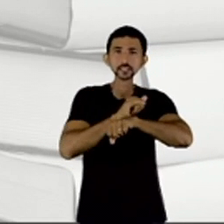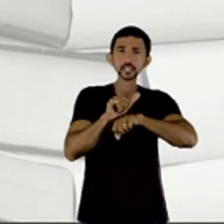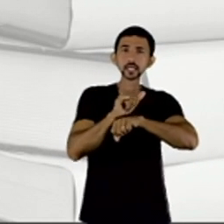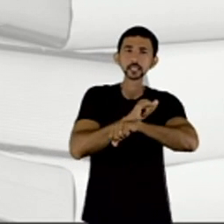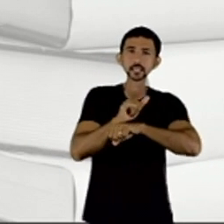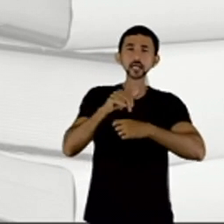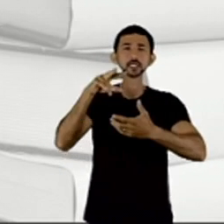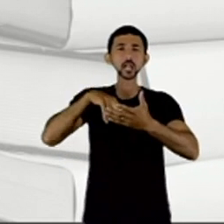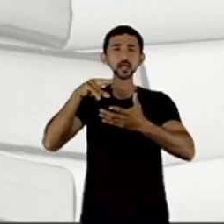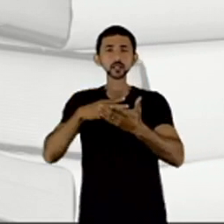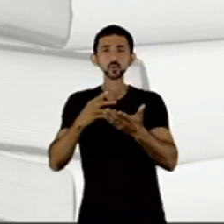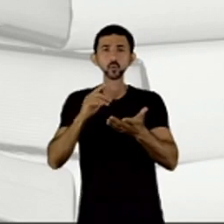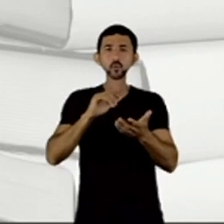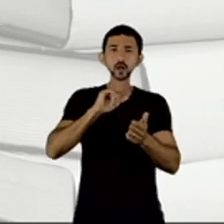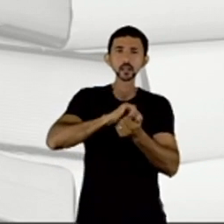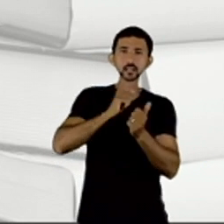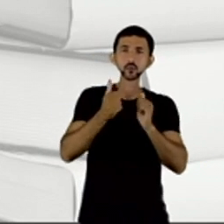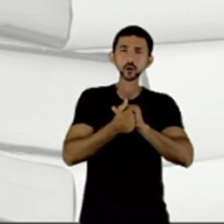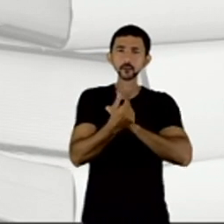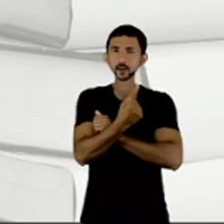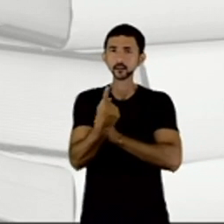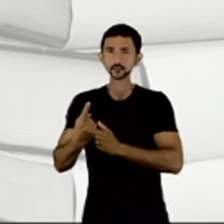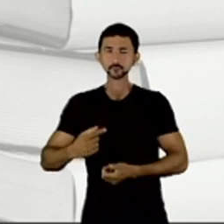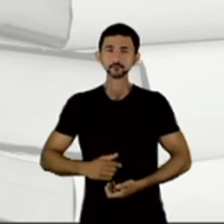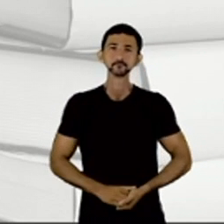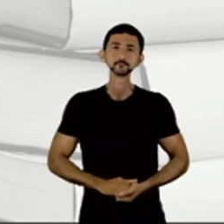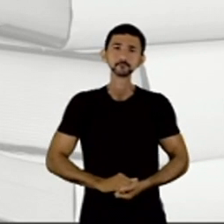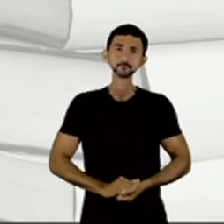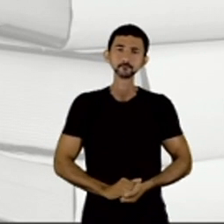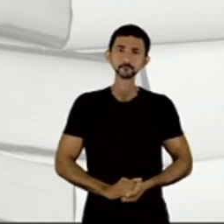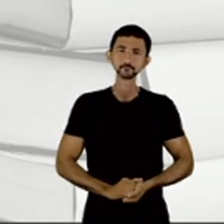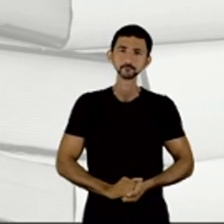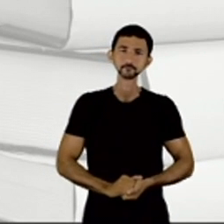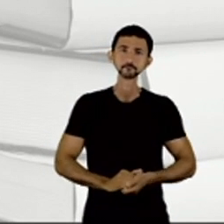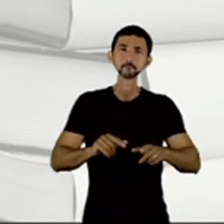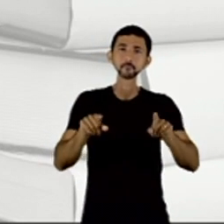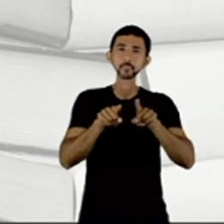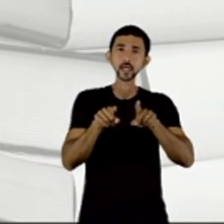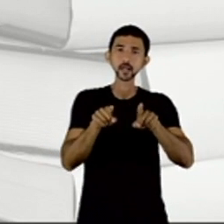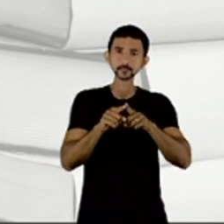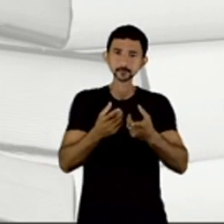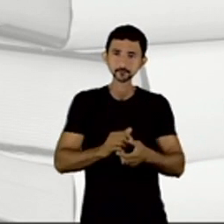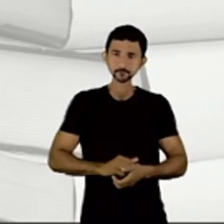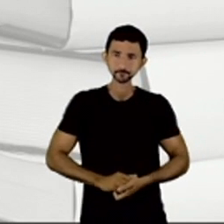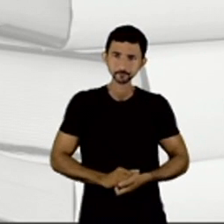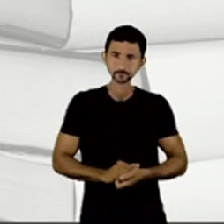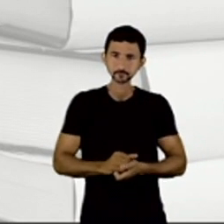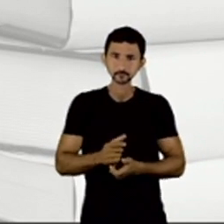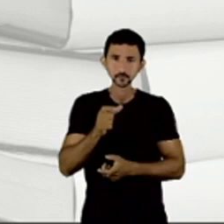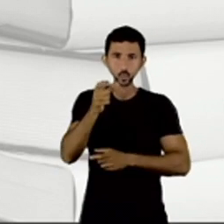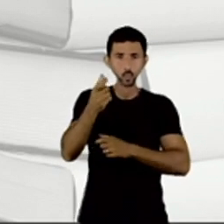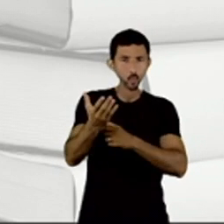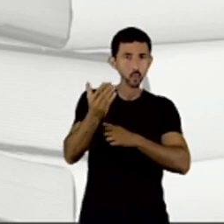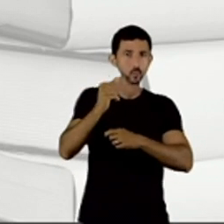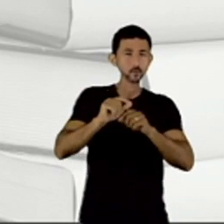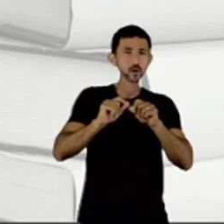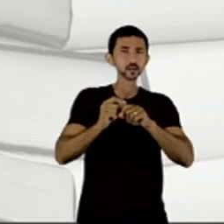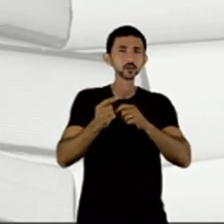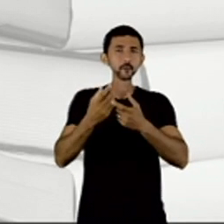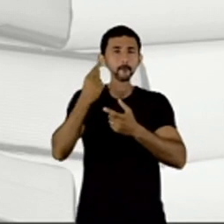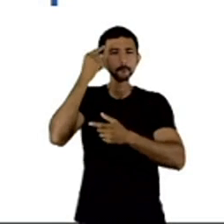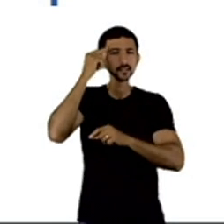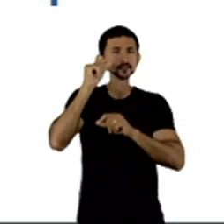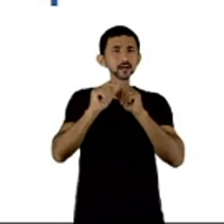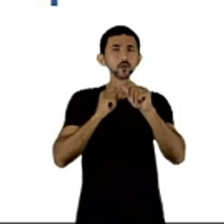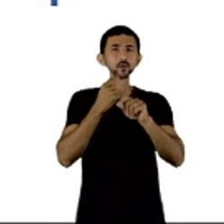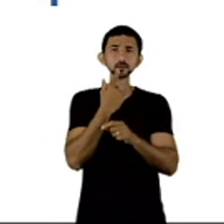estratégias de leitura adequadas para cada um. Nesse sentido, eu te convido a primeiro